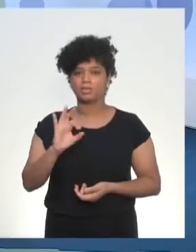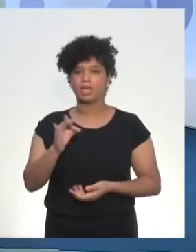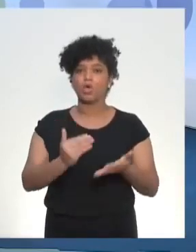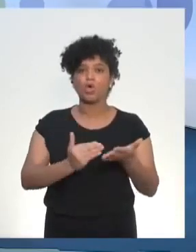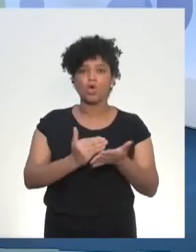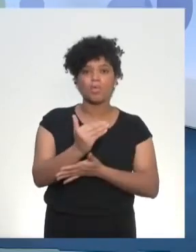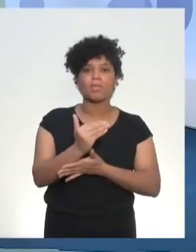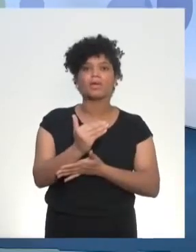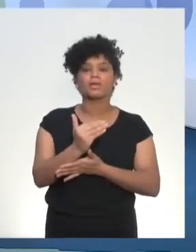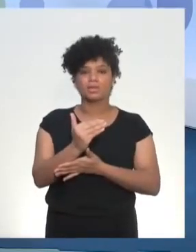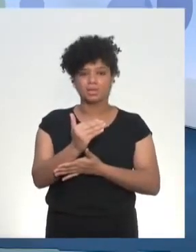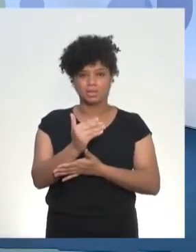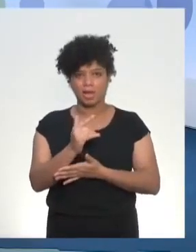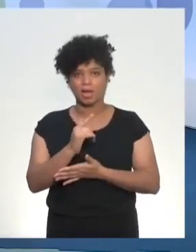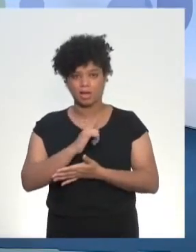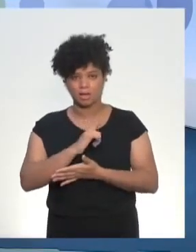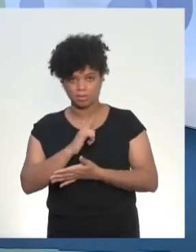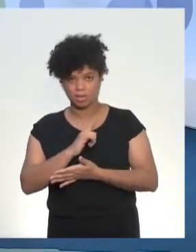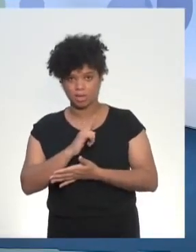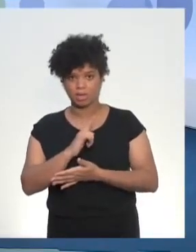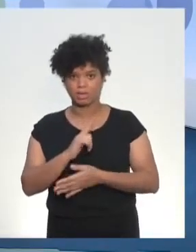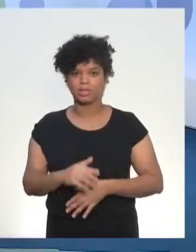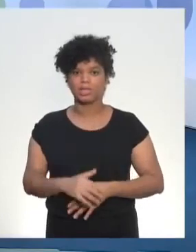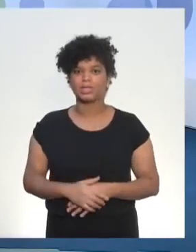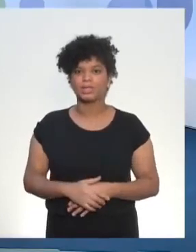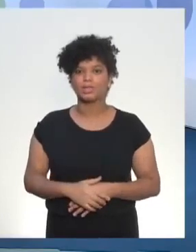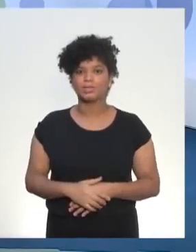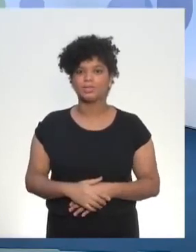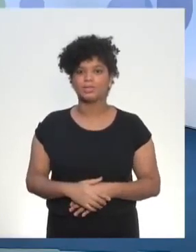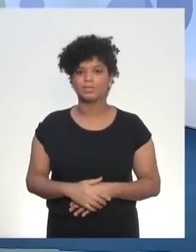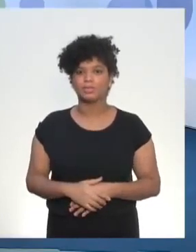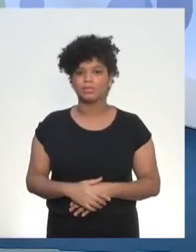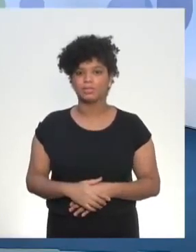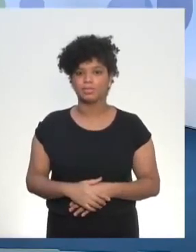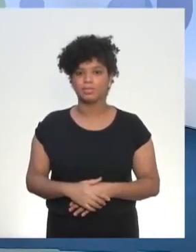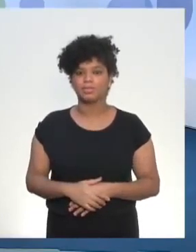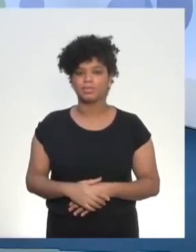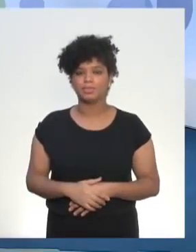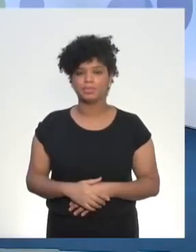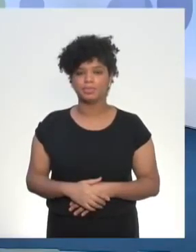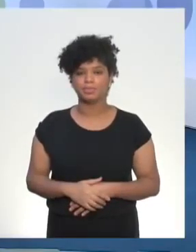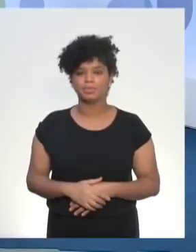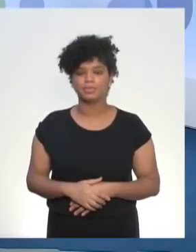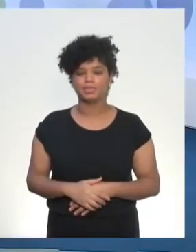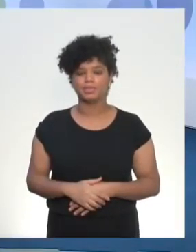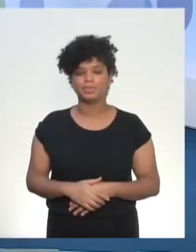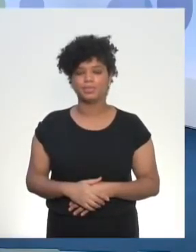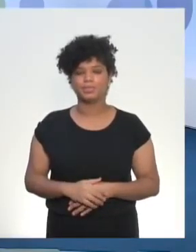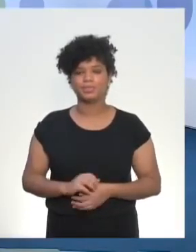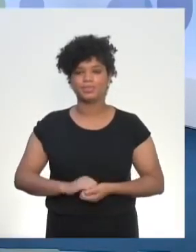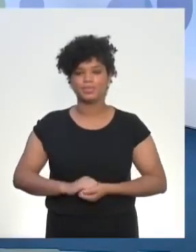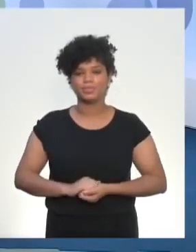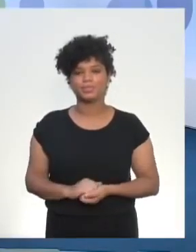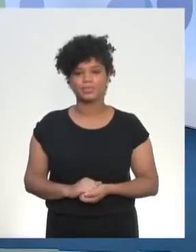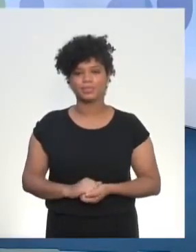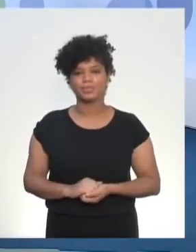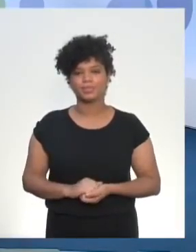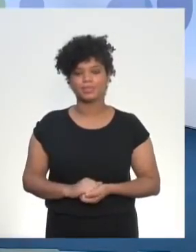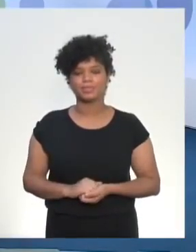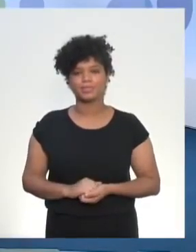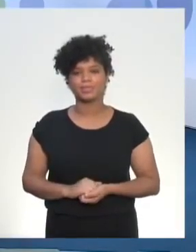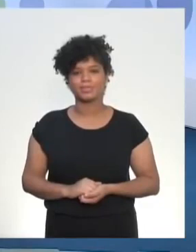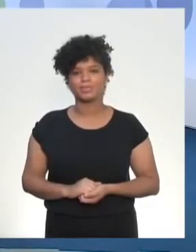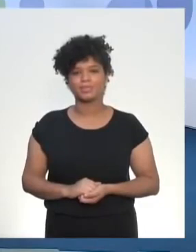Exatamente. investimentos estão aí. Exactly. But we should take care of this planet first, right? First we have to take care of